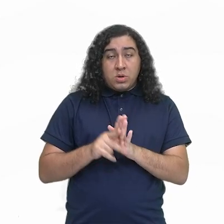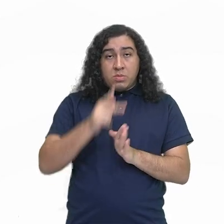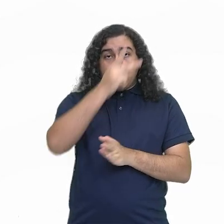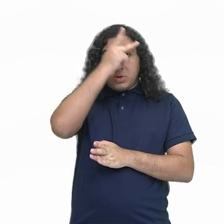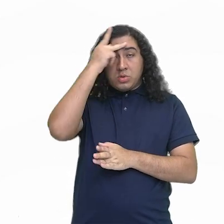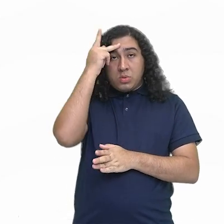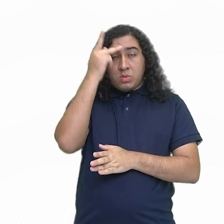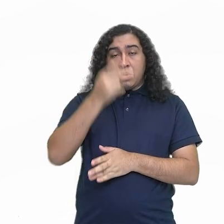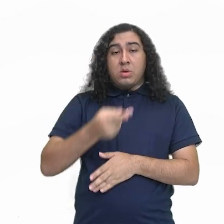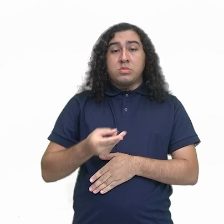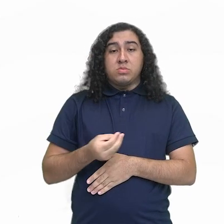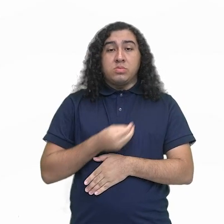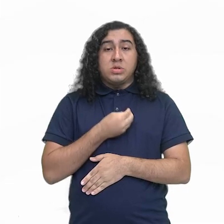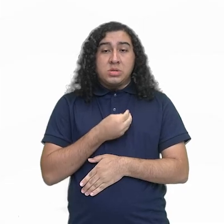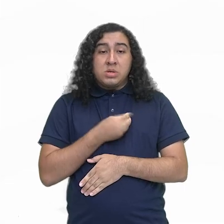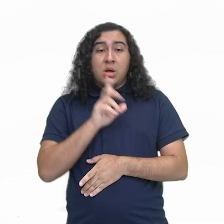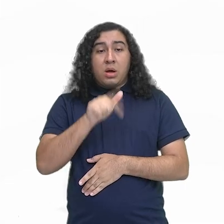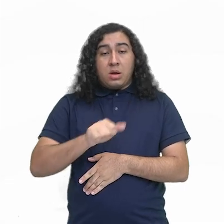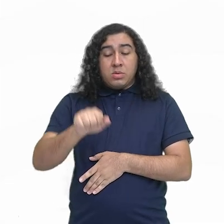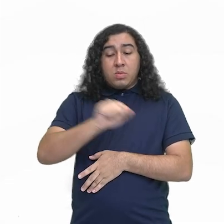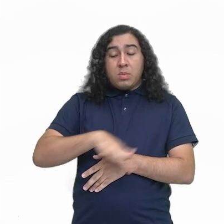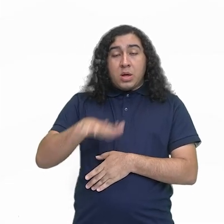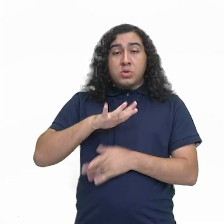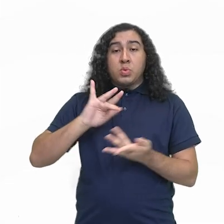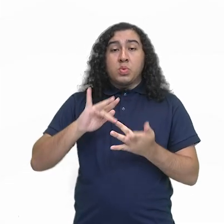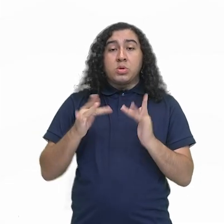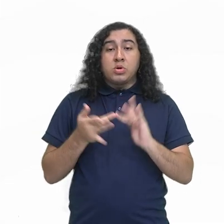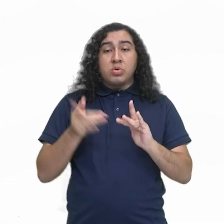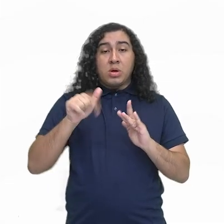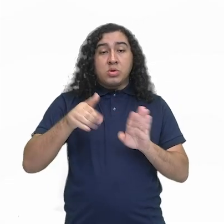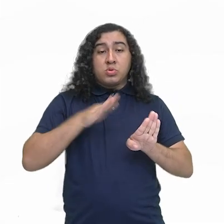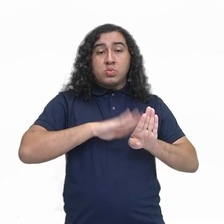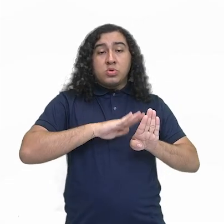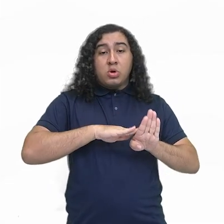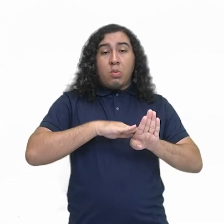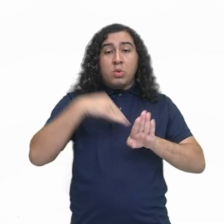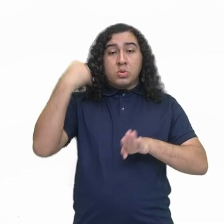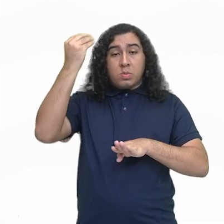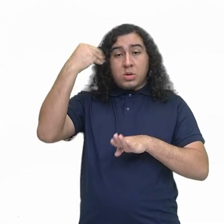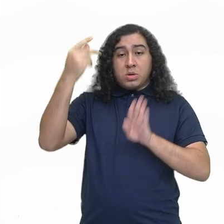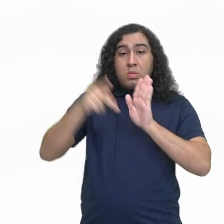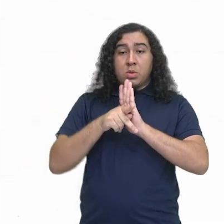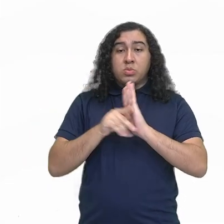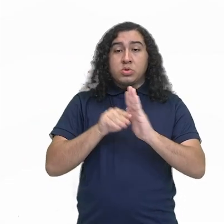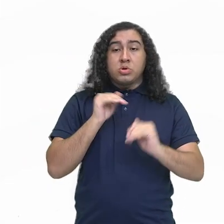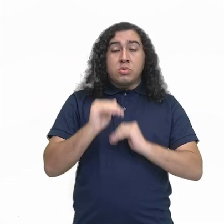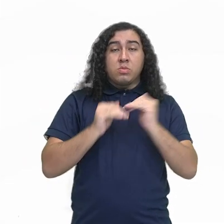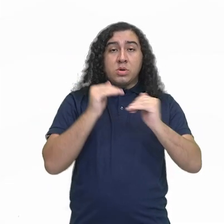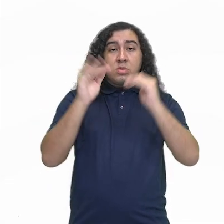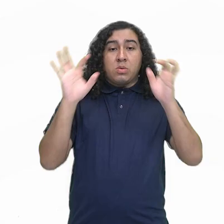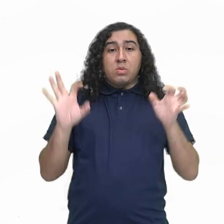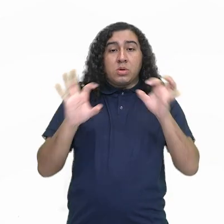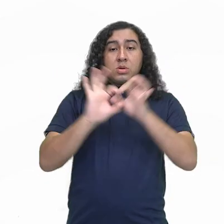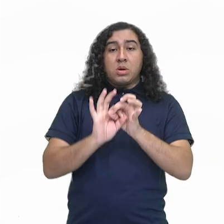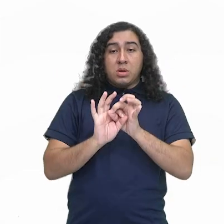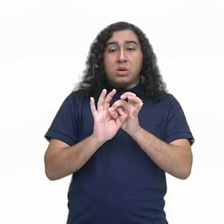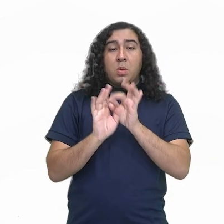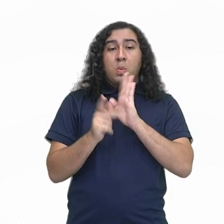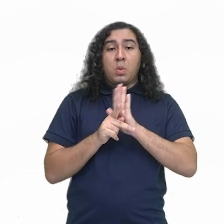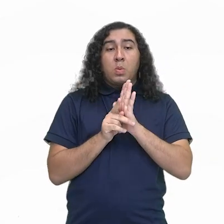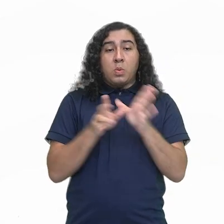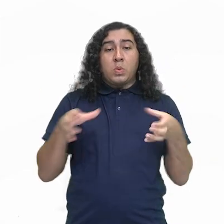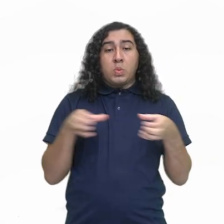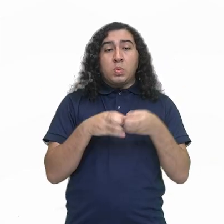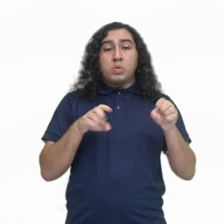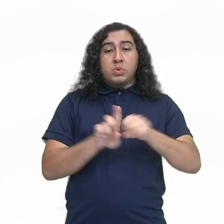da realidade vivida, que é subjetiva, em um desenvolvimento que os integra